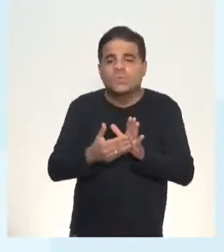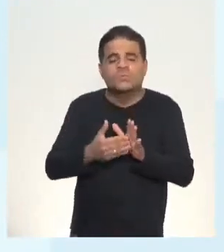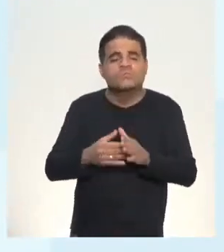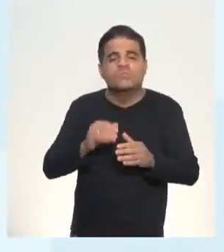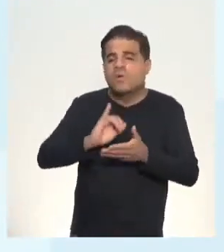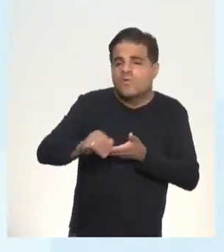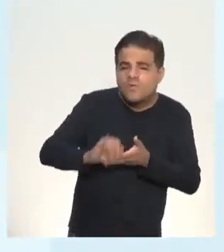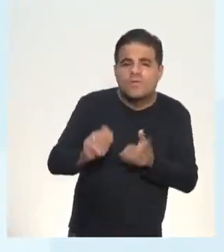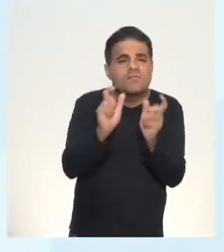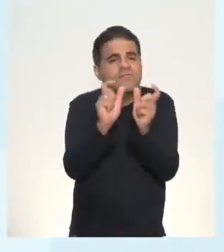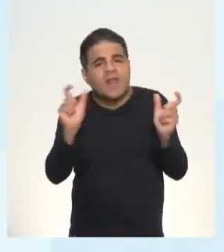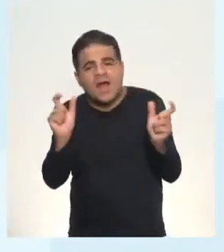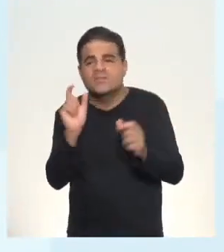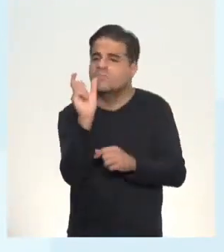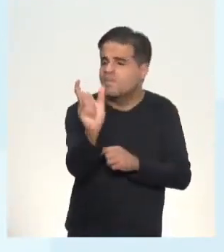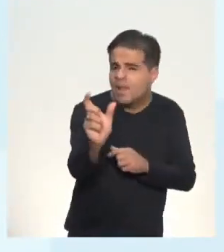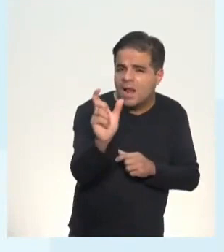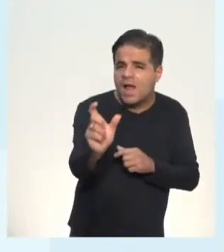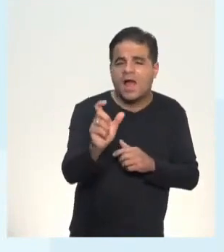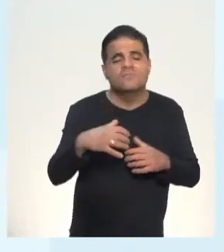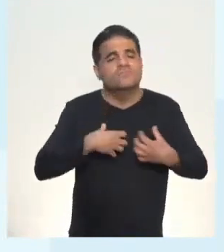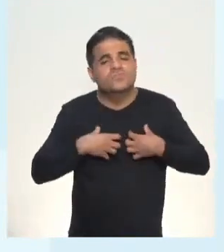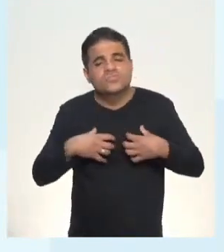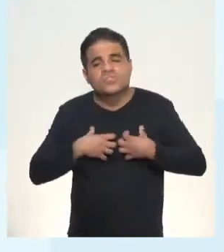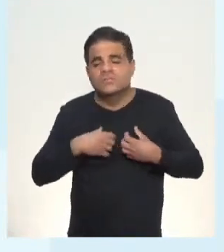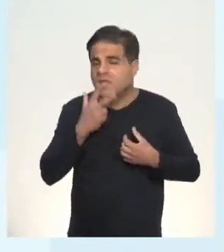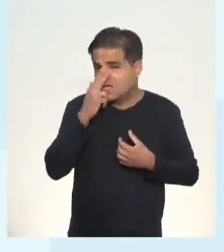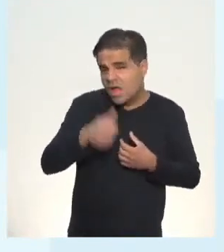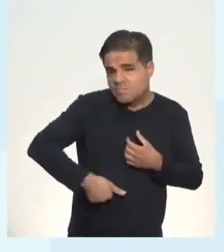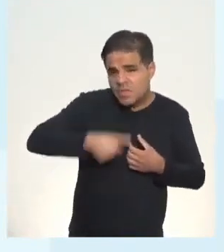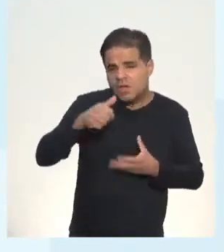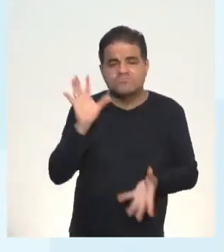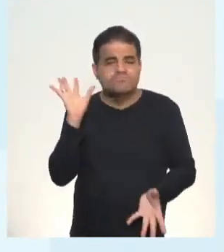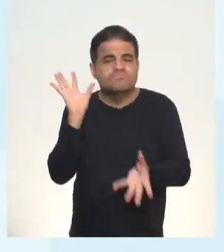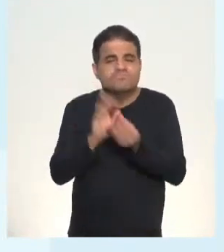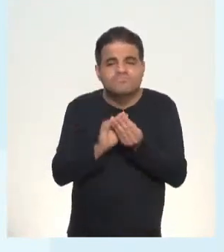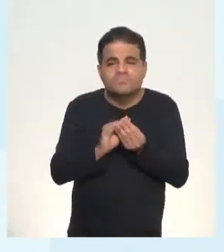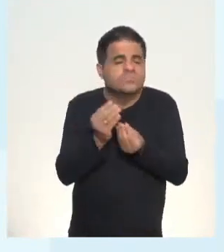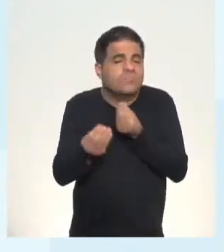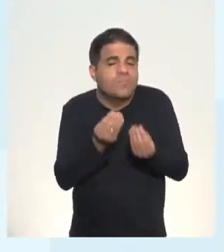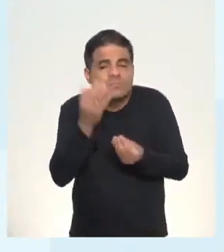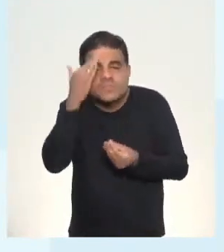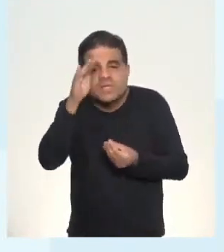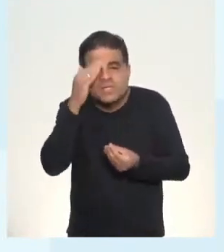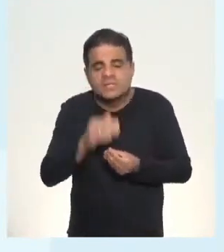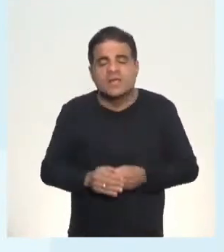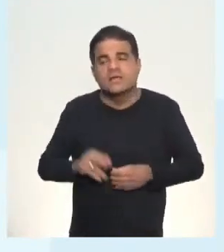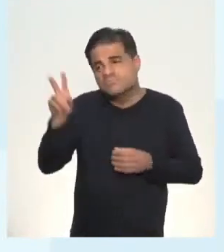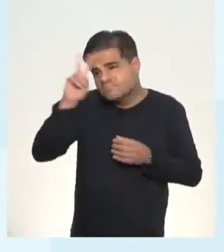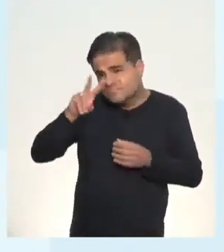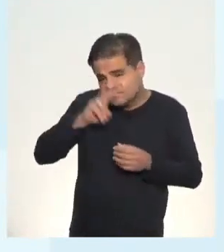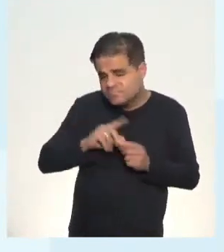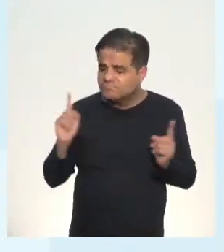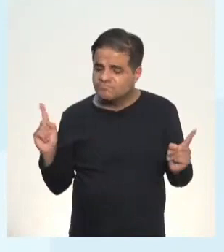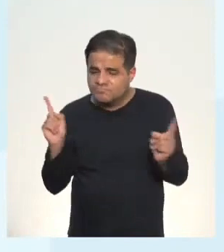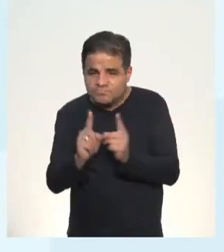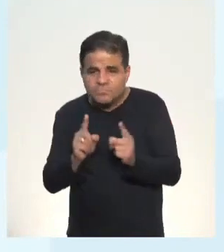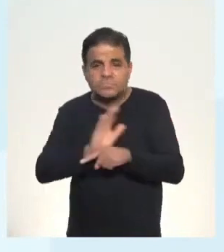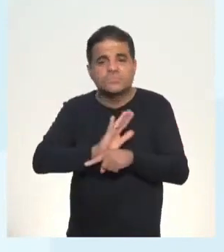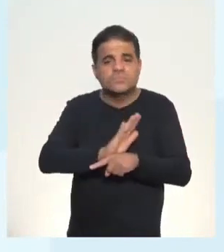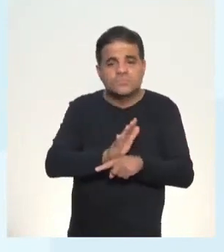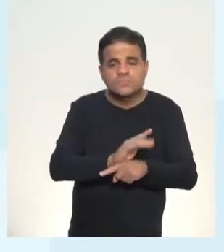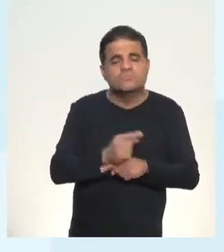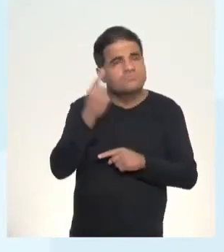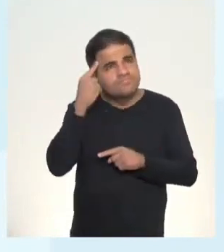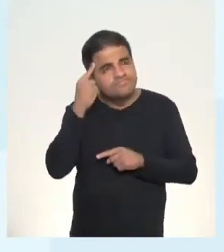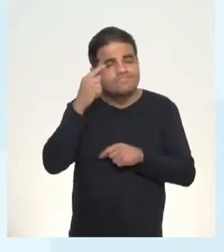uma frase, uma palavra, enfim, do jeito que você achar melhor. Como que você compreendeu esse enredo, esse pequeno trecho desse